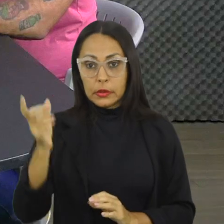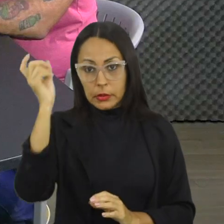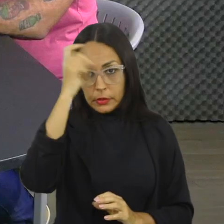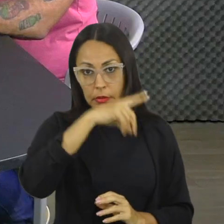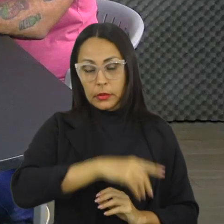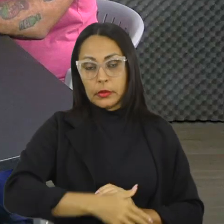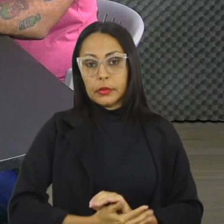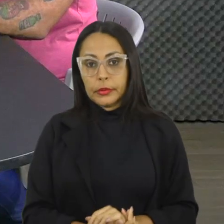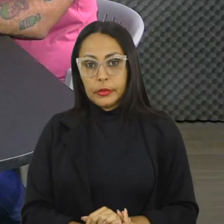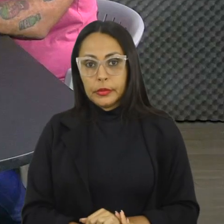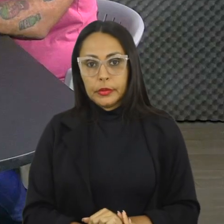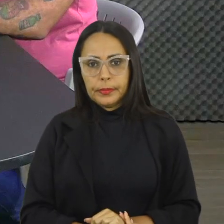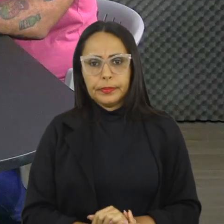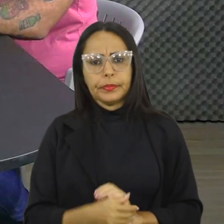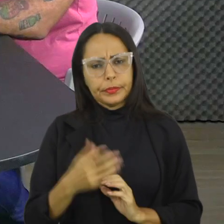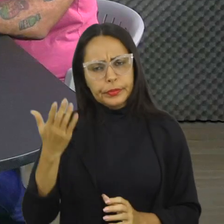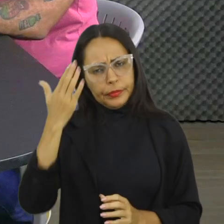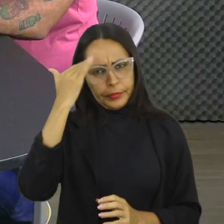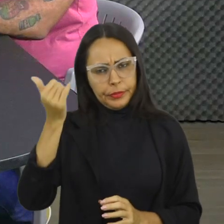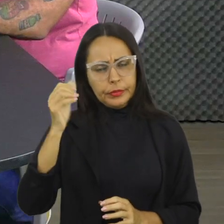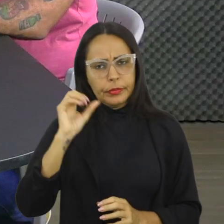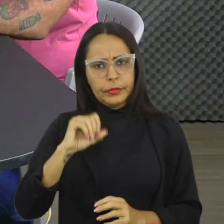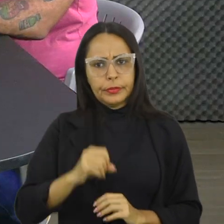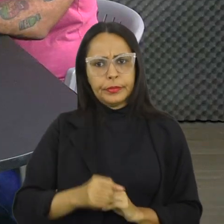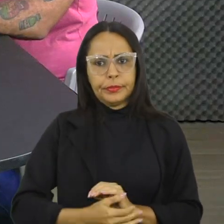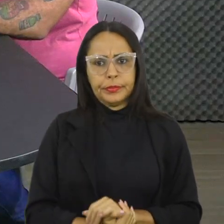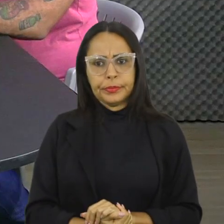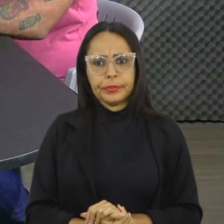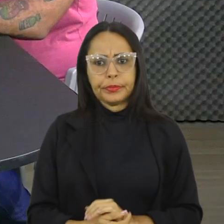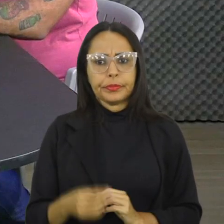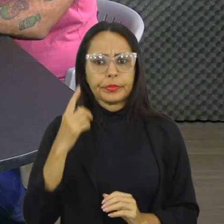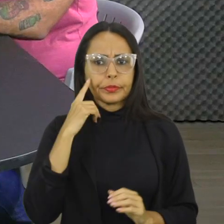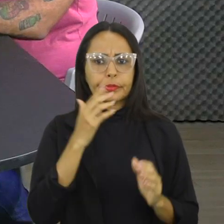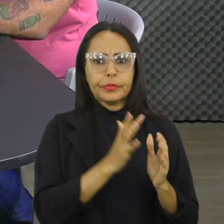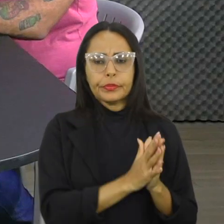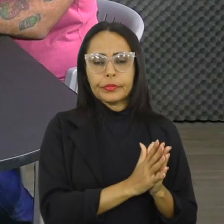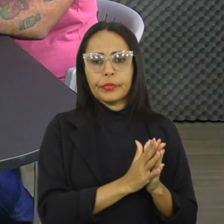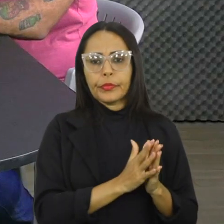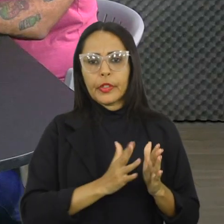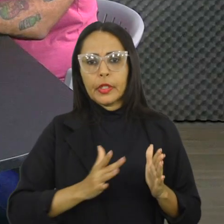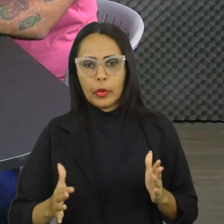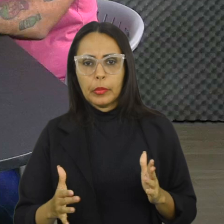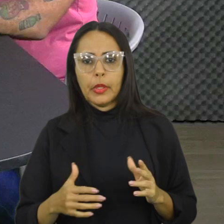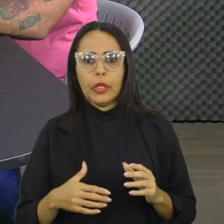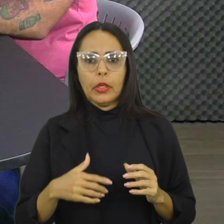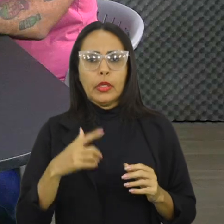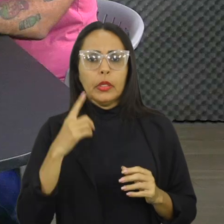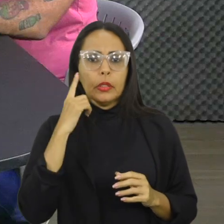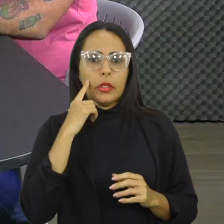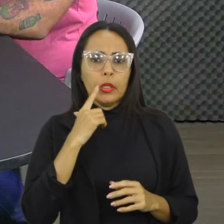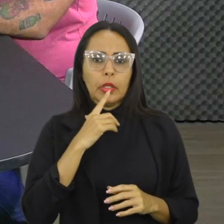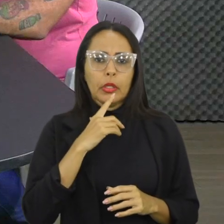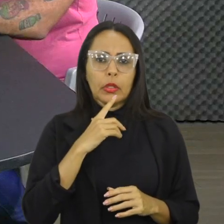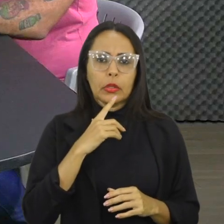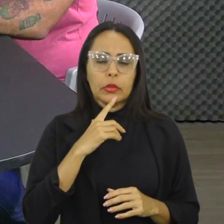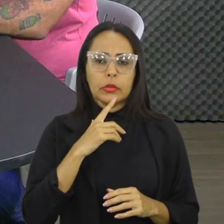dificuldade. E eu sabia disso, mas naquele momento eu estava tomando